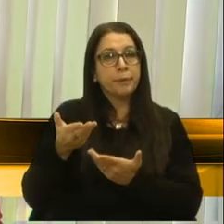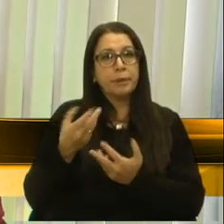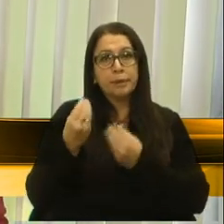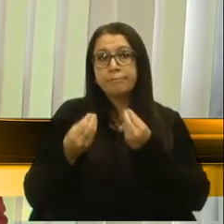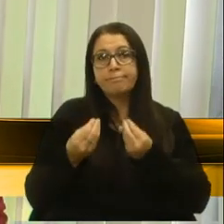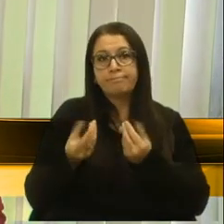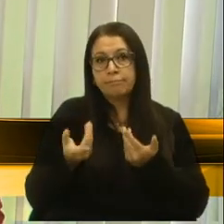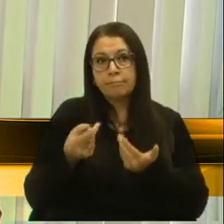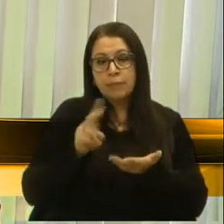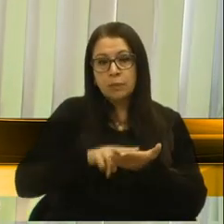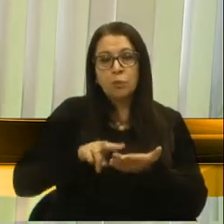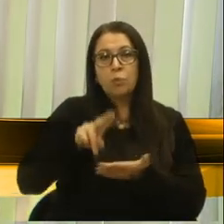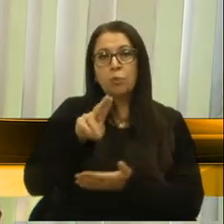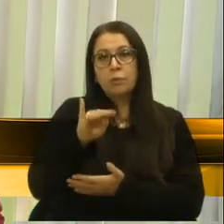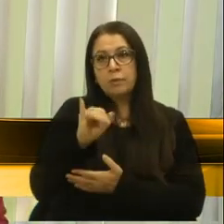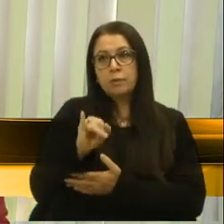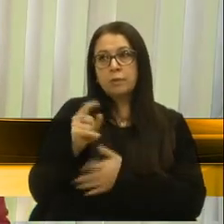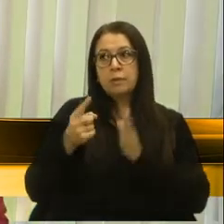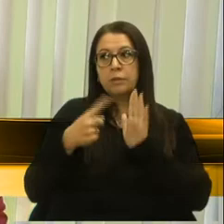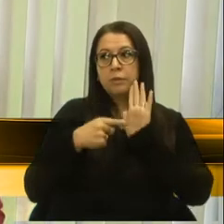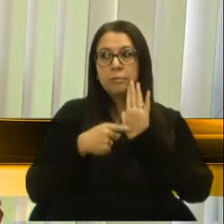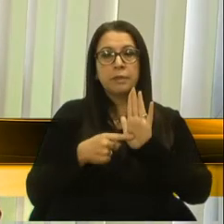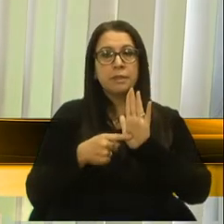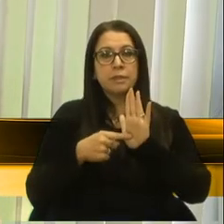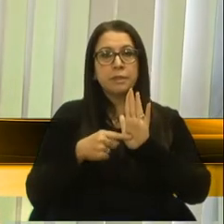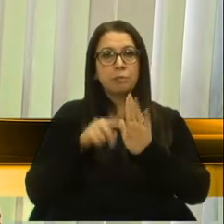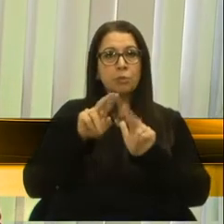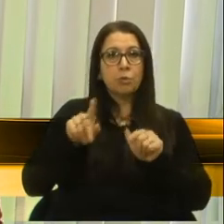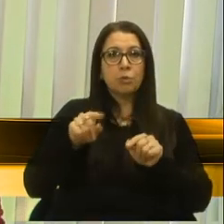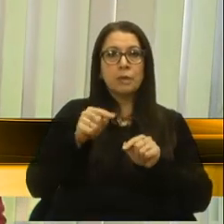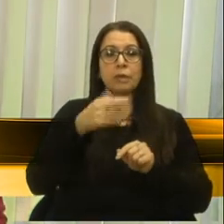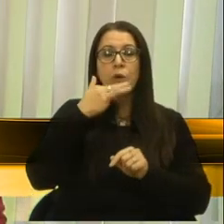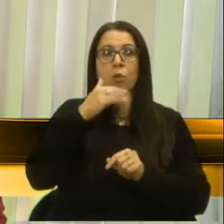condições. É a única que apresenta algum ponto em vermelho.